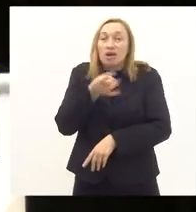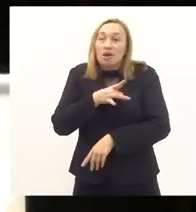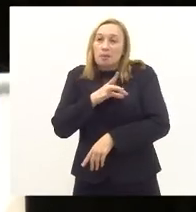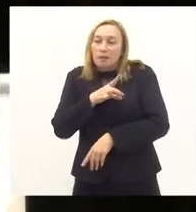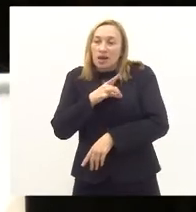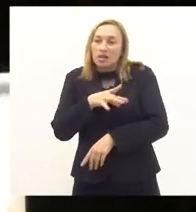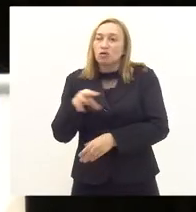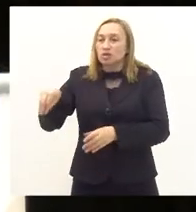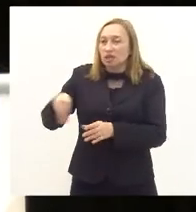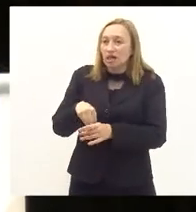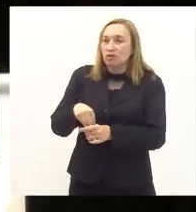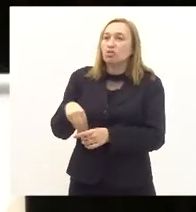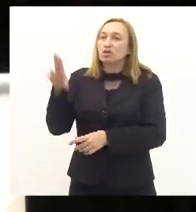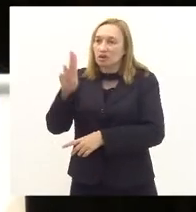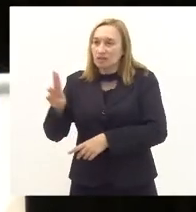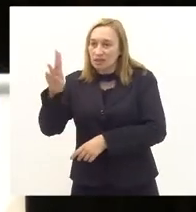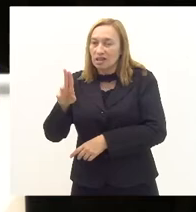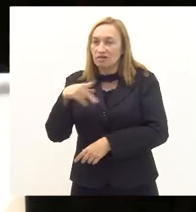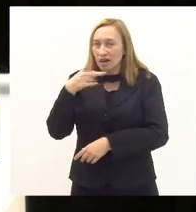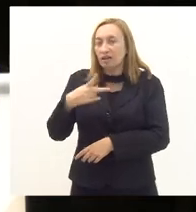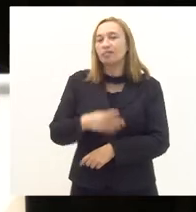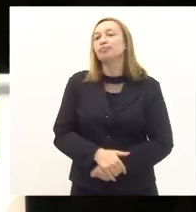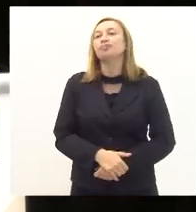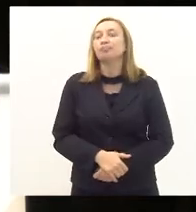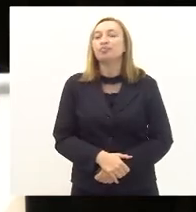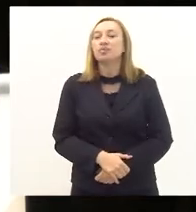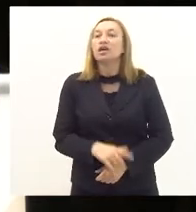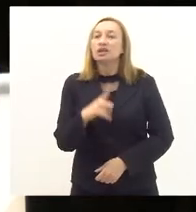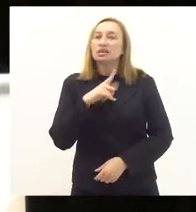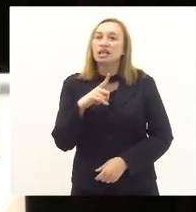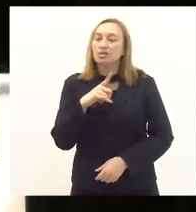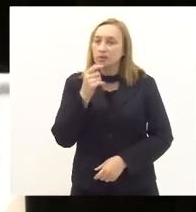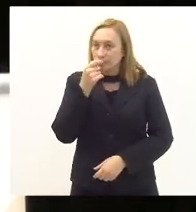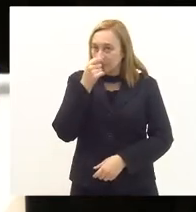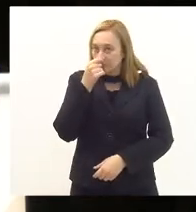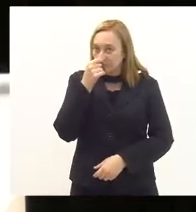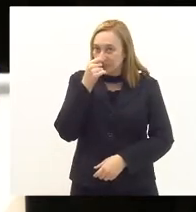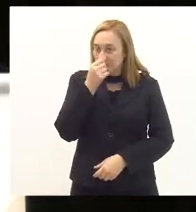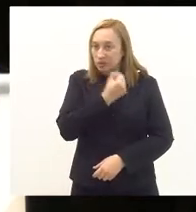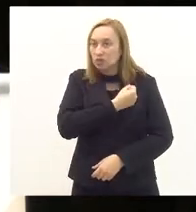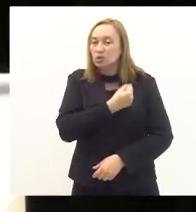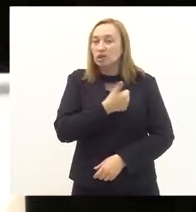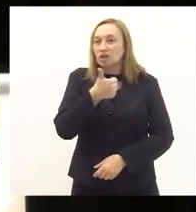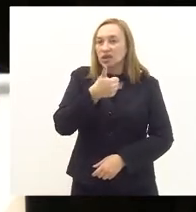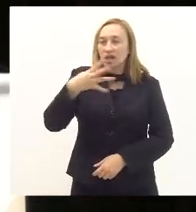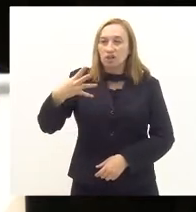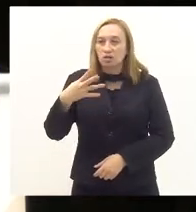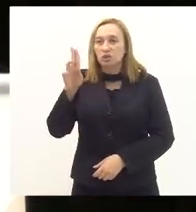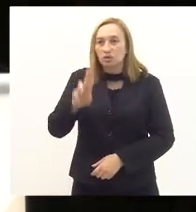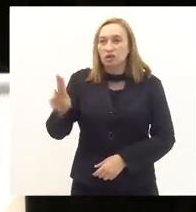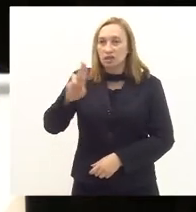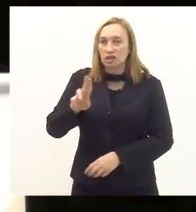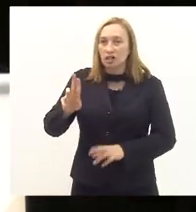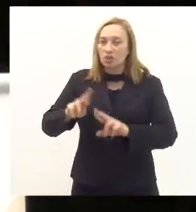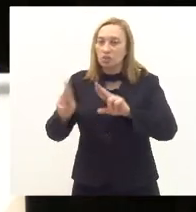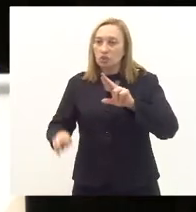das instituições universitárias. Nós temos um número de 14 universidades, onde a UERJ está junto, eu não vou citar todas para